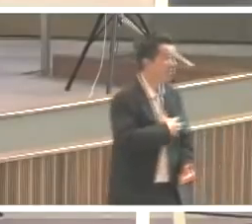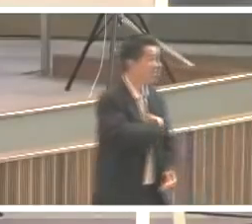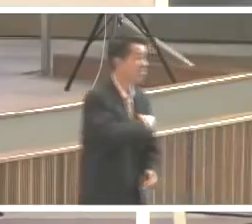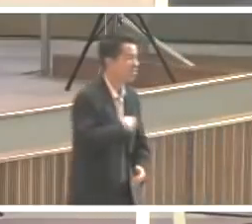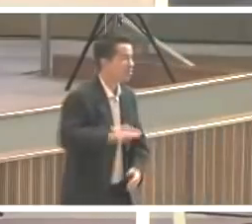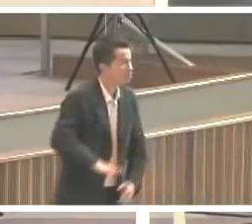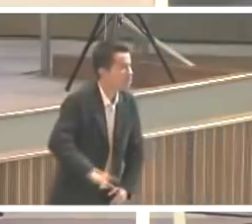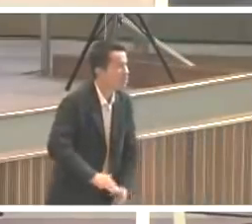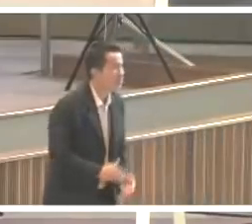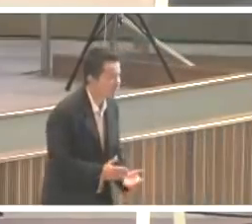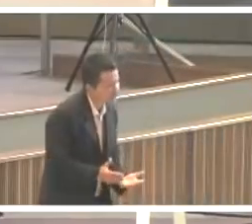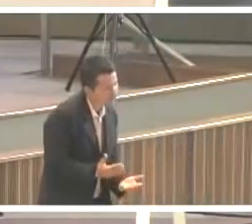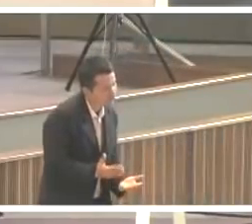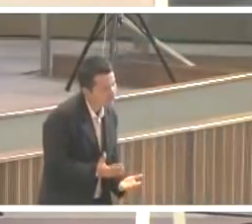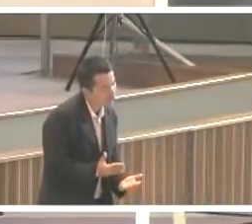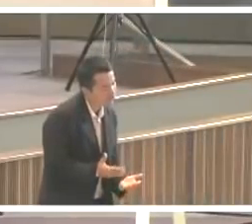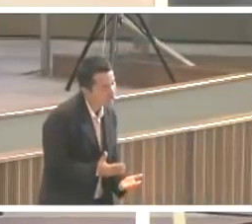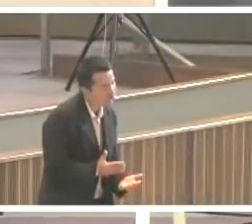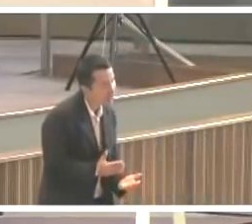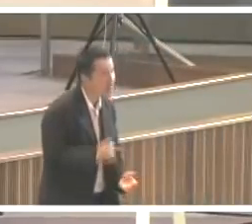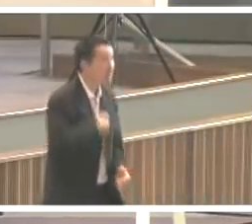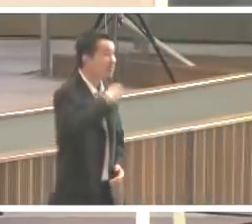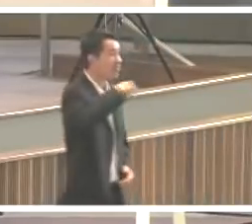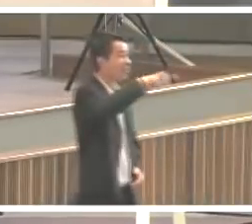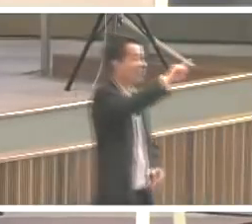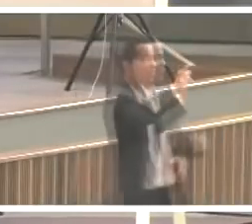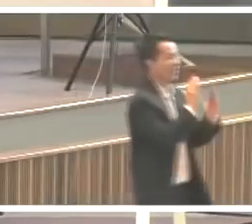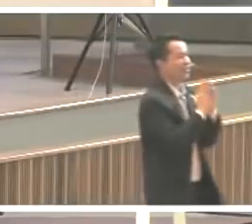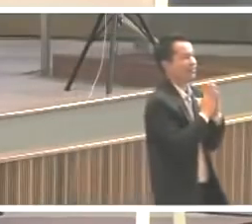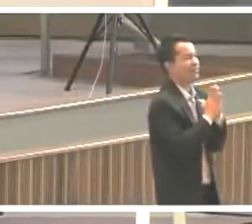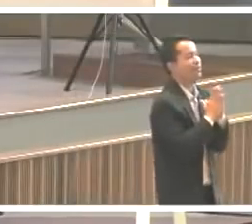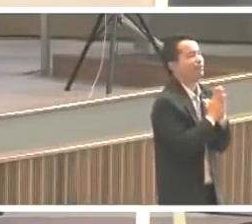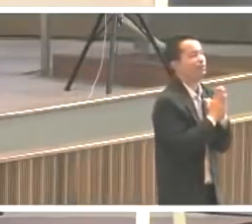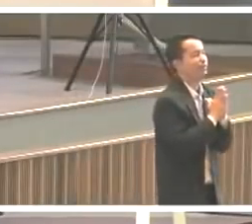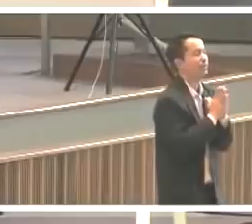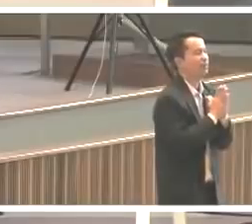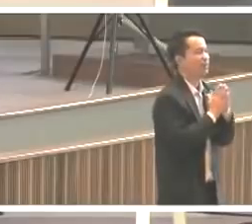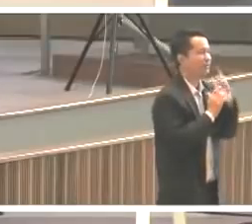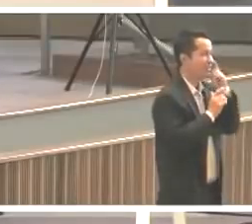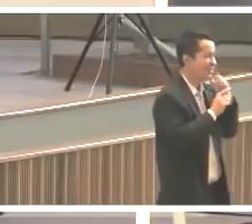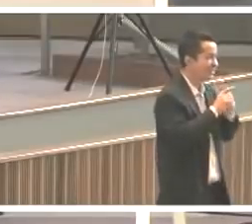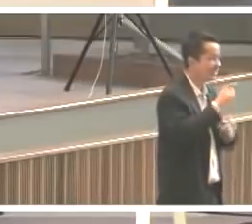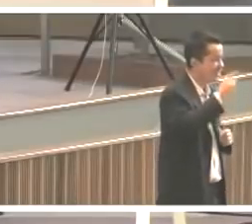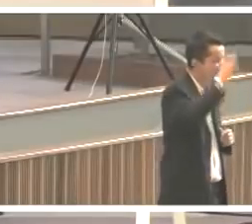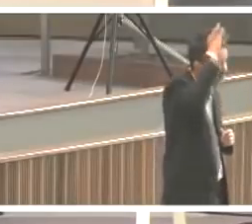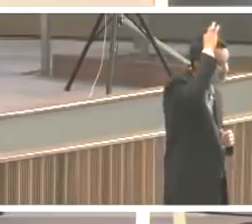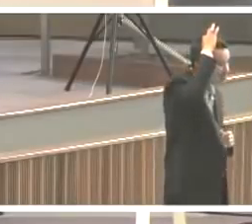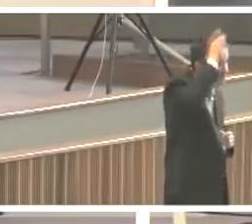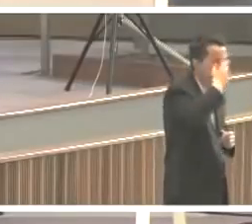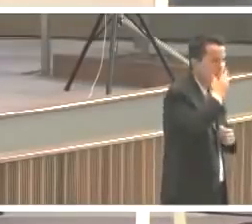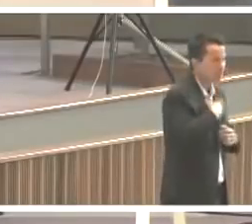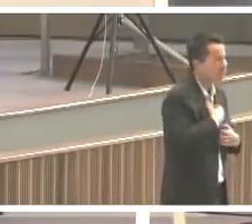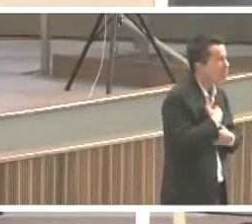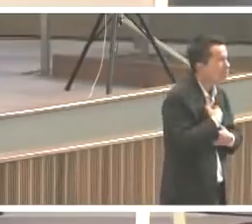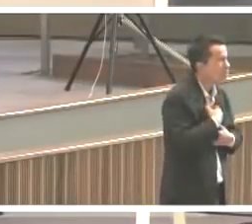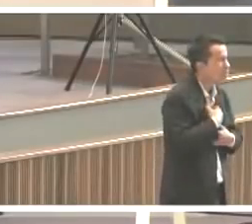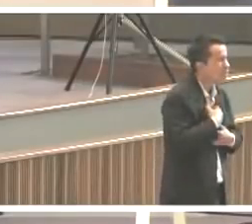Aí quando eu fui no meu momento de oração, o Espírito Santo falou comigo: você entendeu o que teu filho fez?